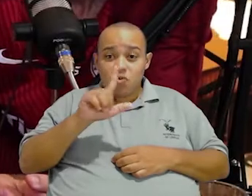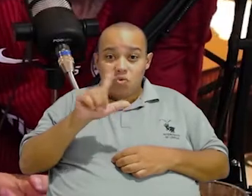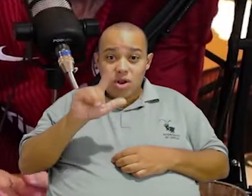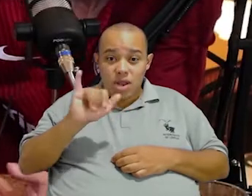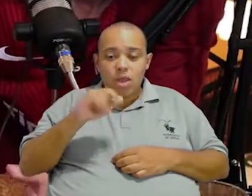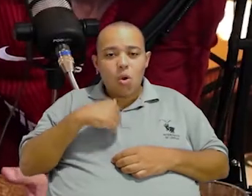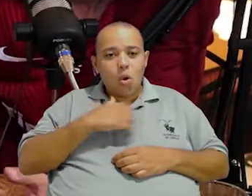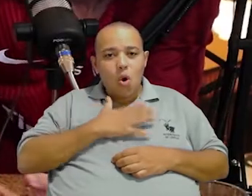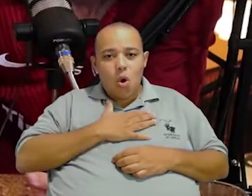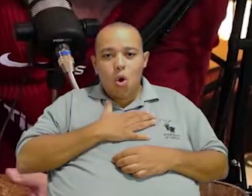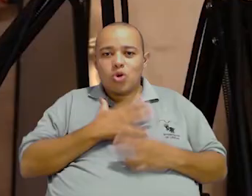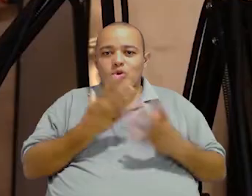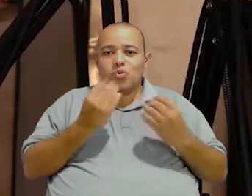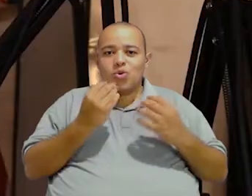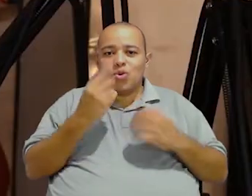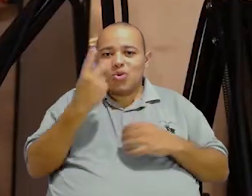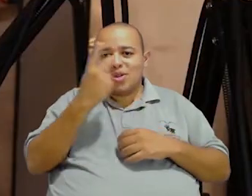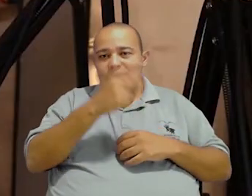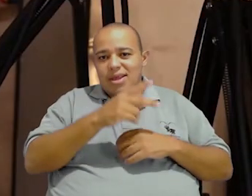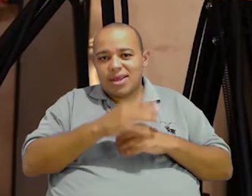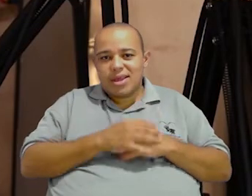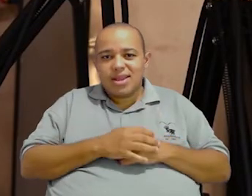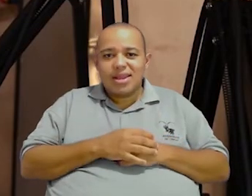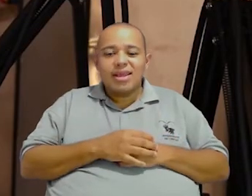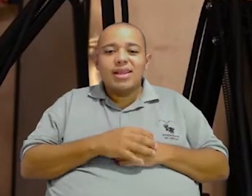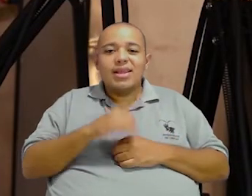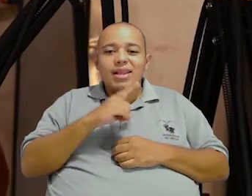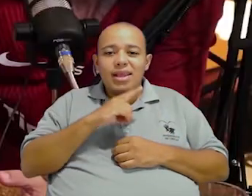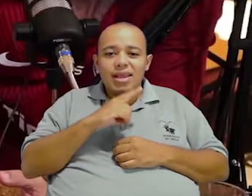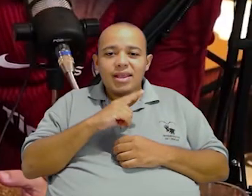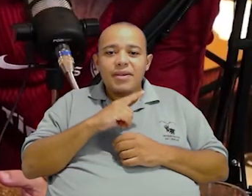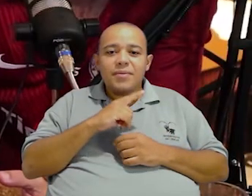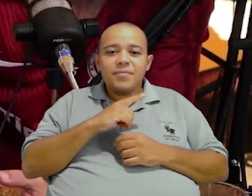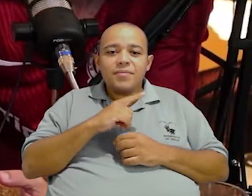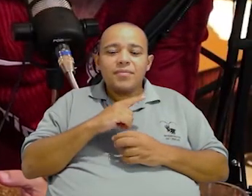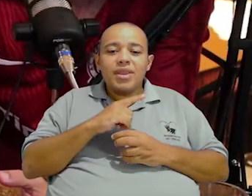viu? Não, mas é doente. E você... É o